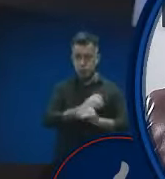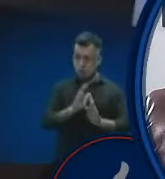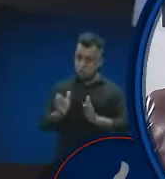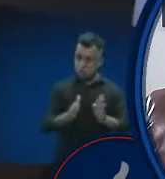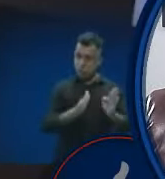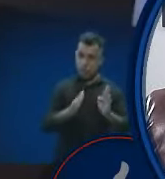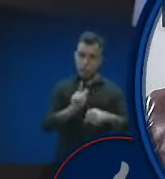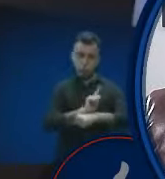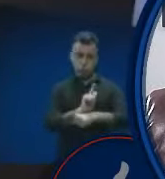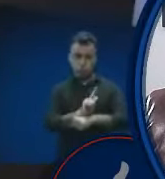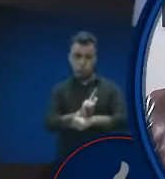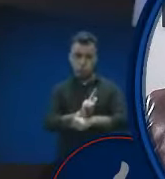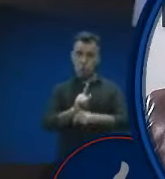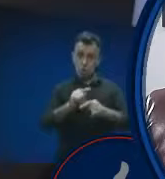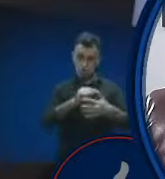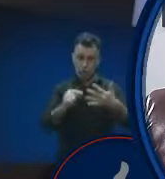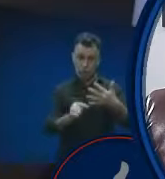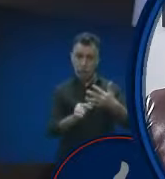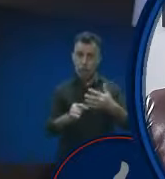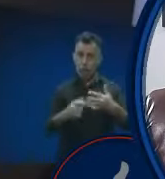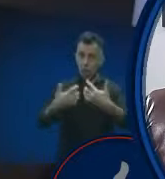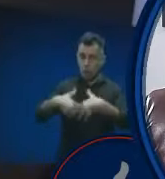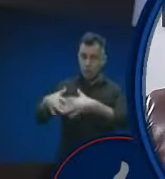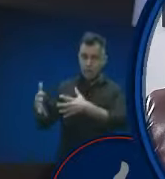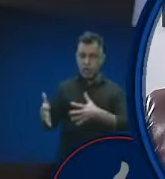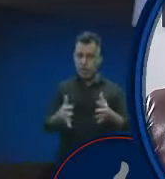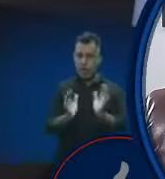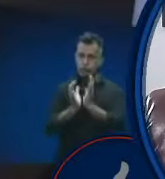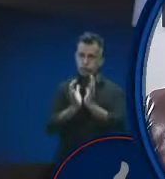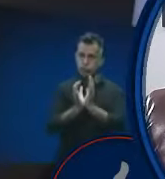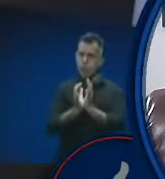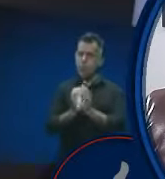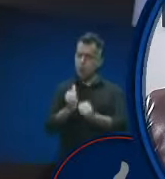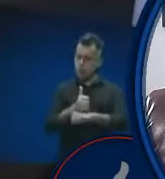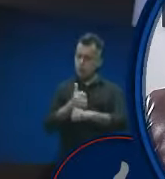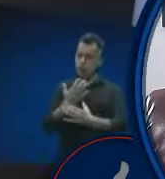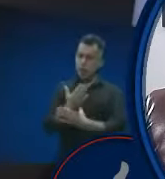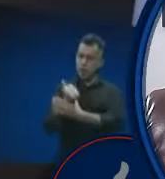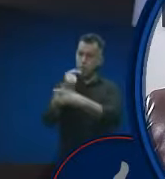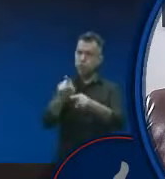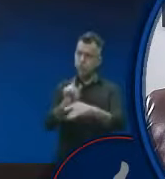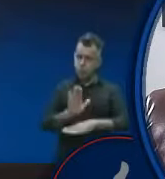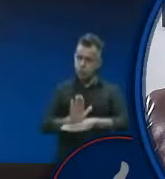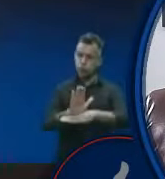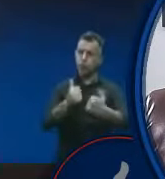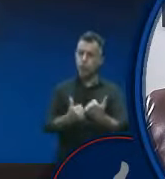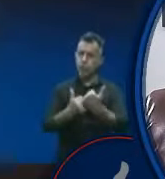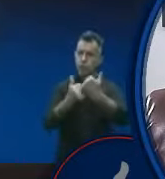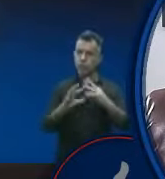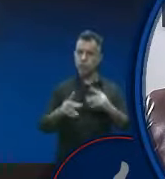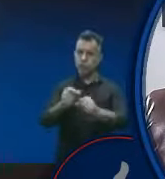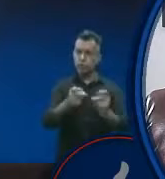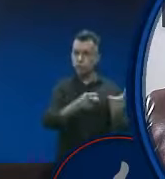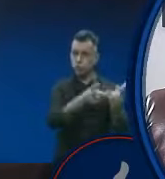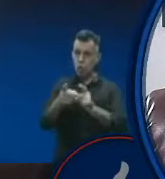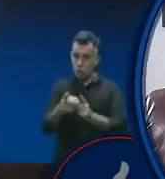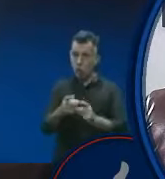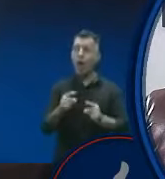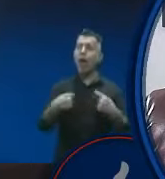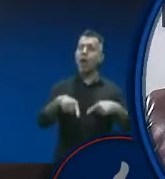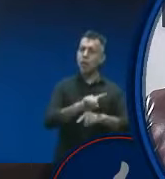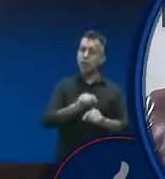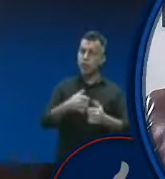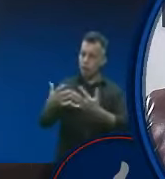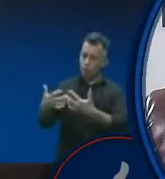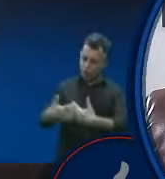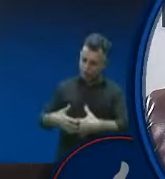de categorias, operações, times dedicados de tecnologia, atendimento e suporte ao seller. Aliás, a nossa operação de 1P